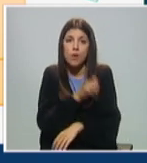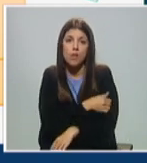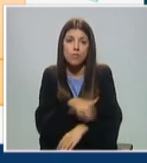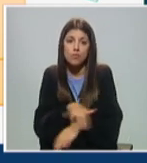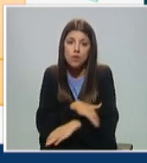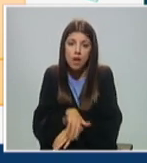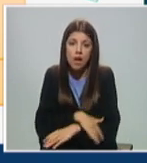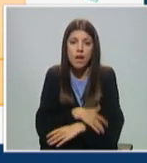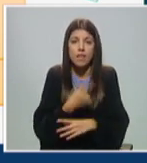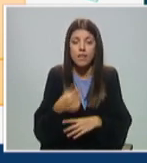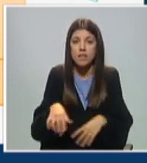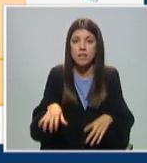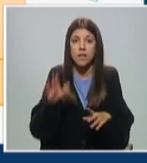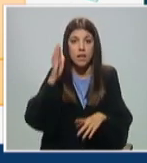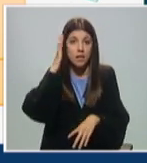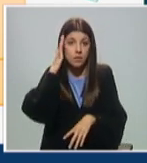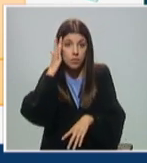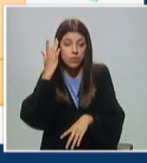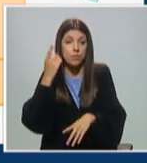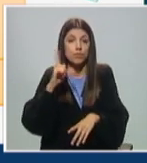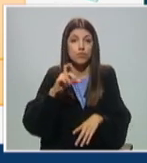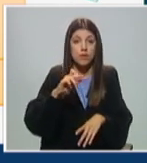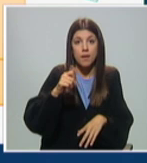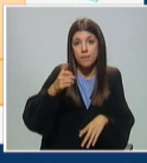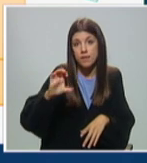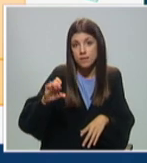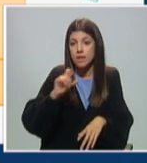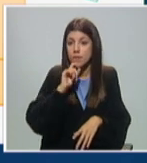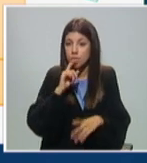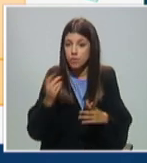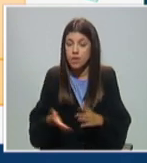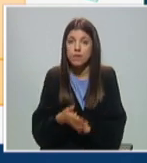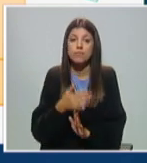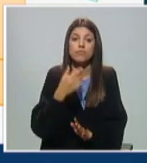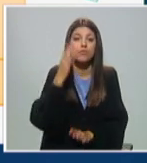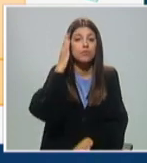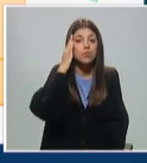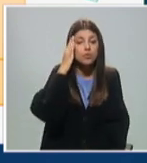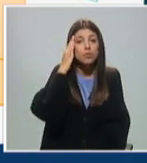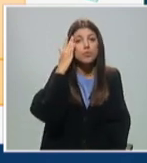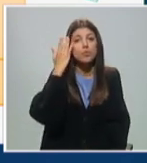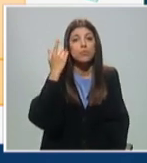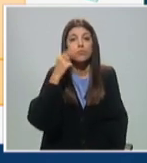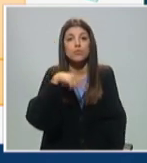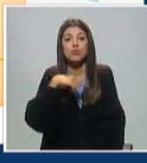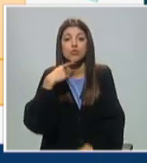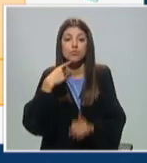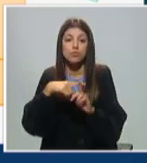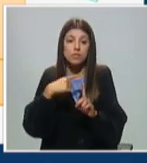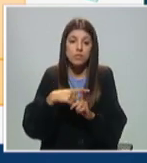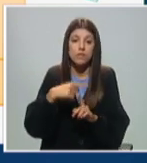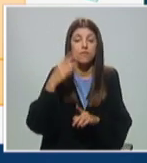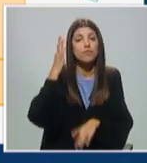especiais. Podemos digitar números negativos e positivos. Podemos ainda digitar números com casas decimais, números